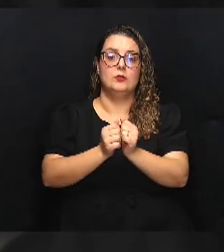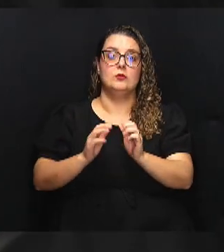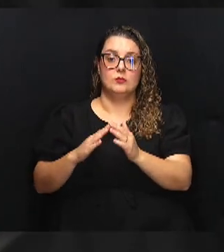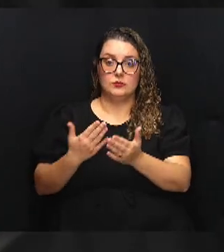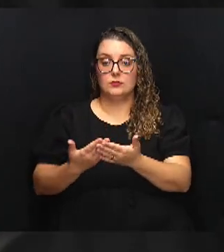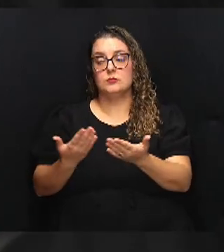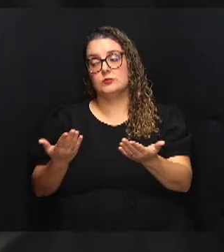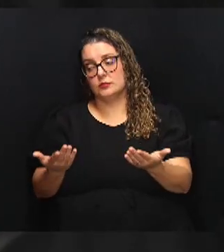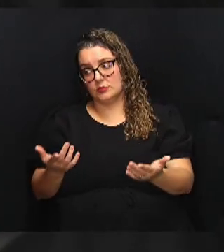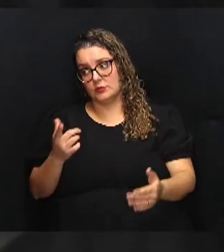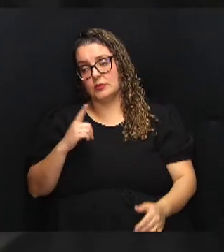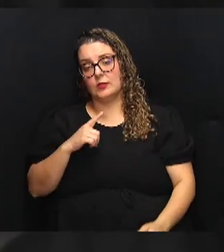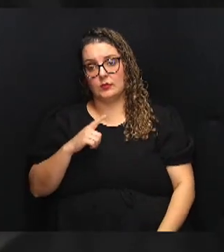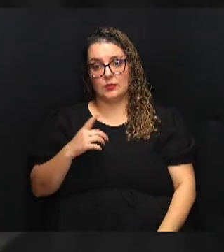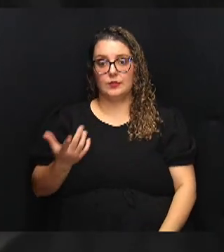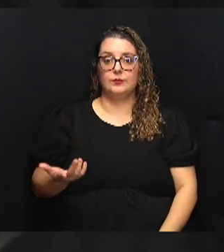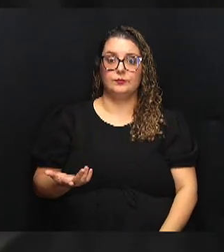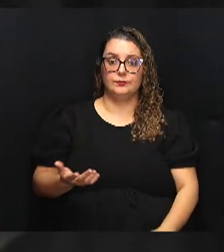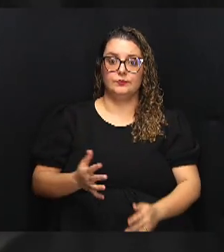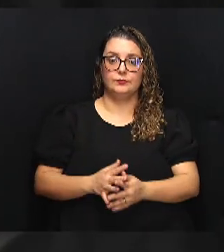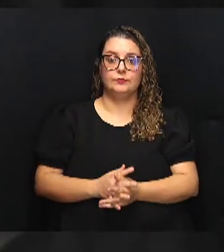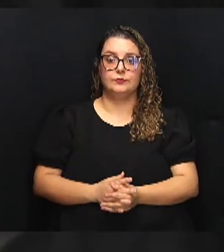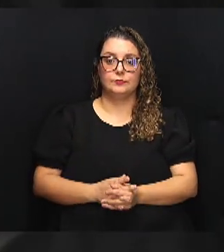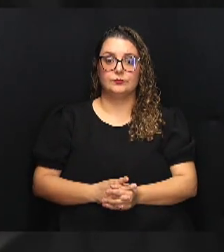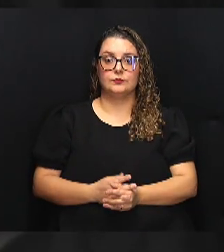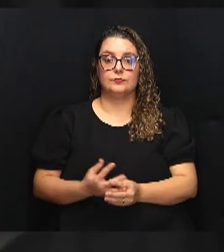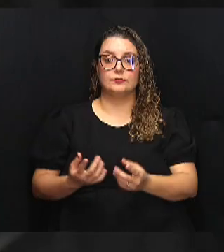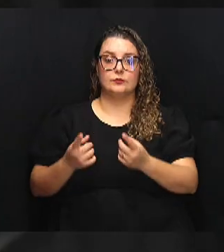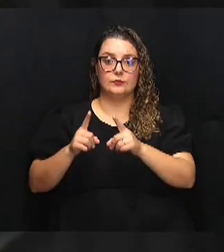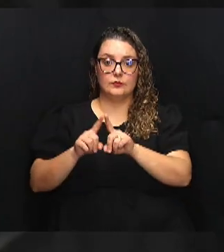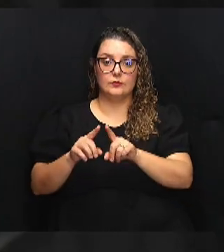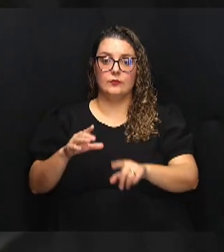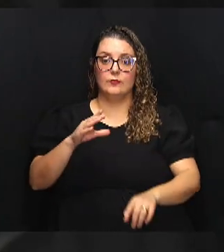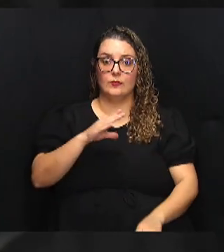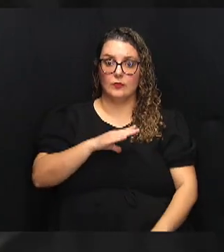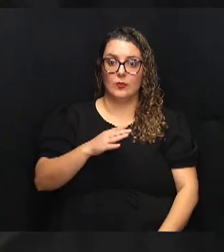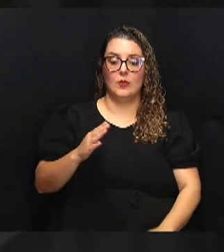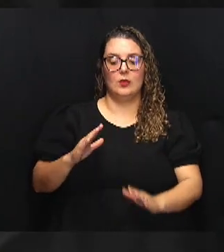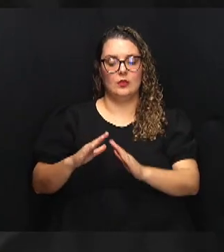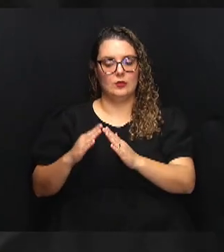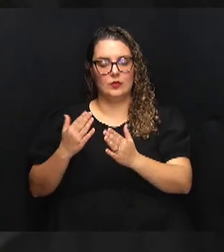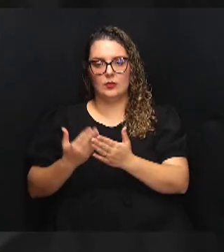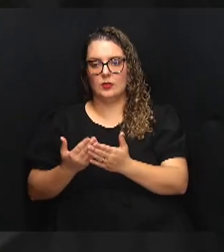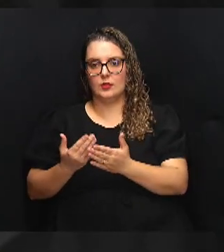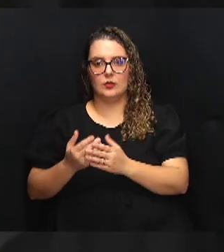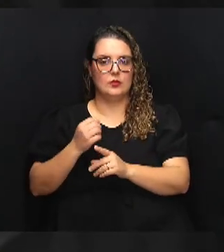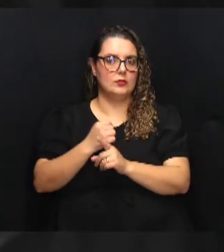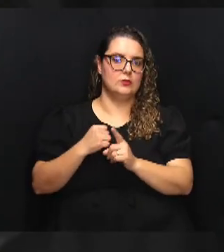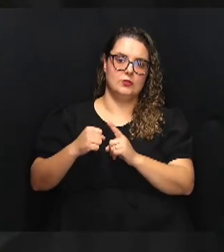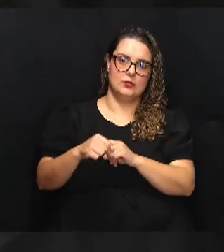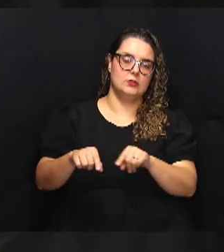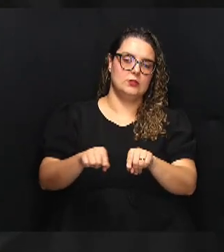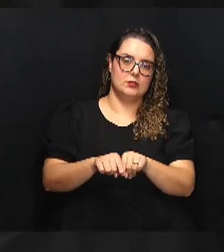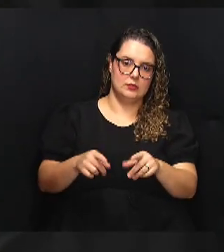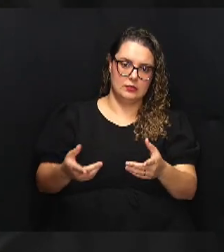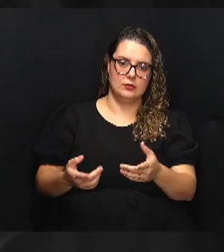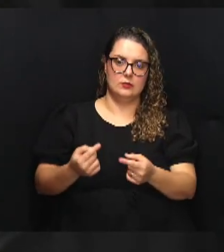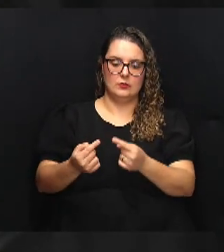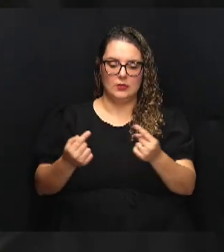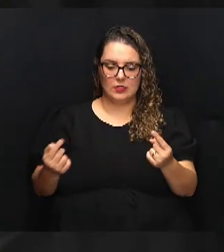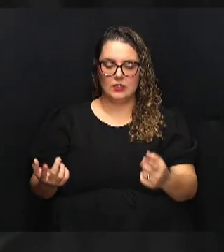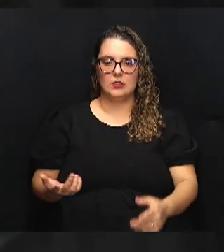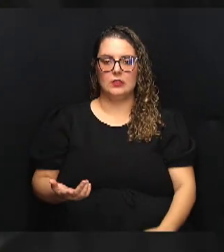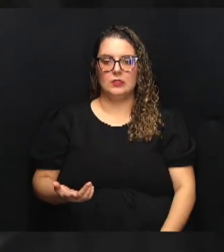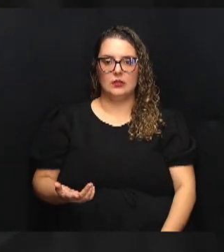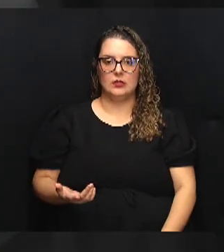E aí vai ter que ter essa parceria entre município, escola, sociedade também, para que cada escola,